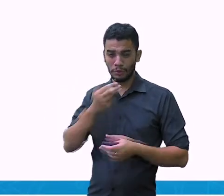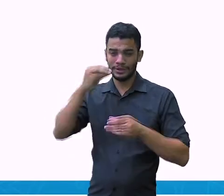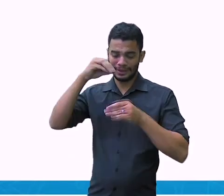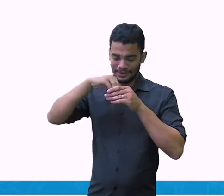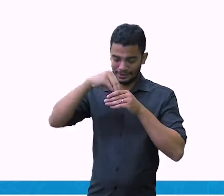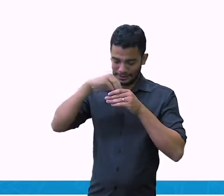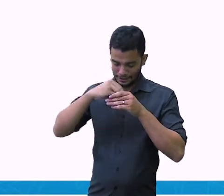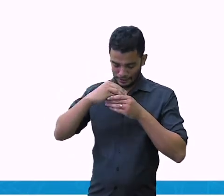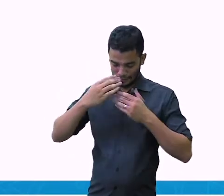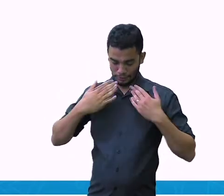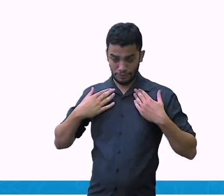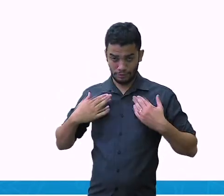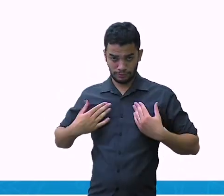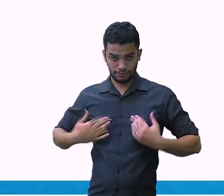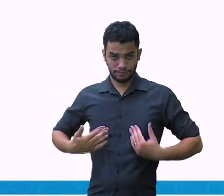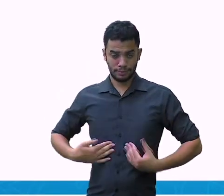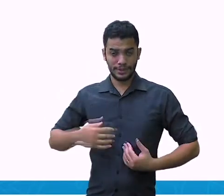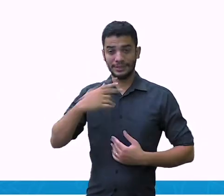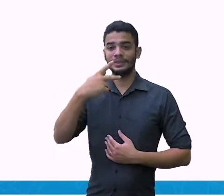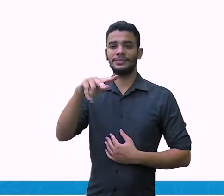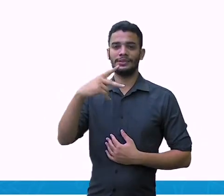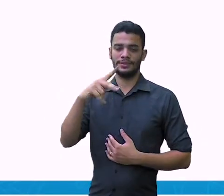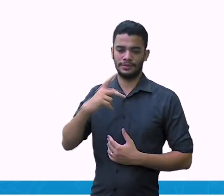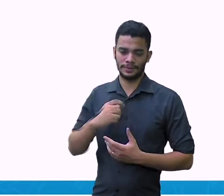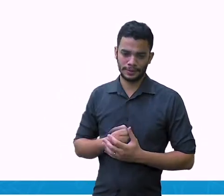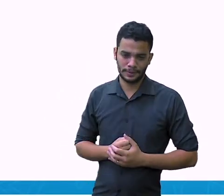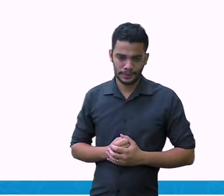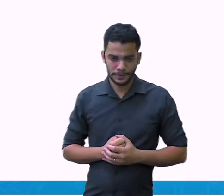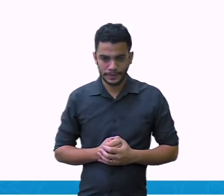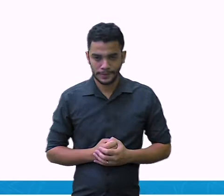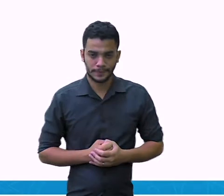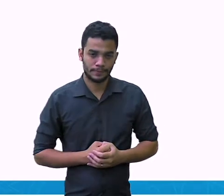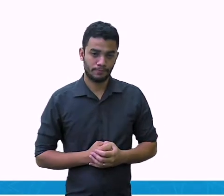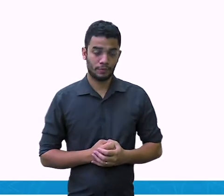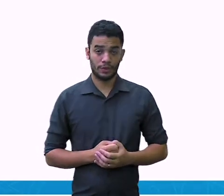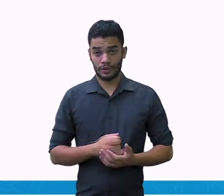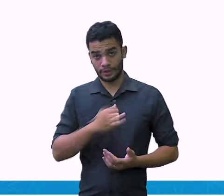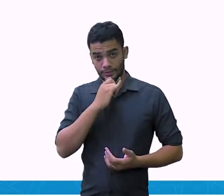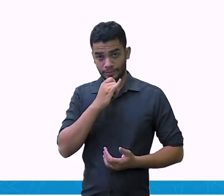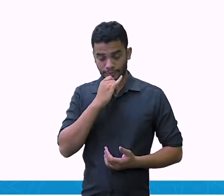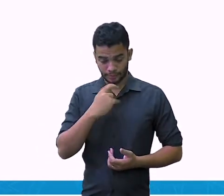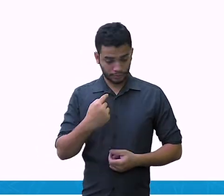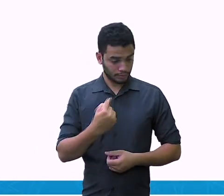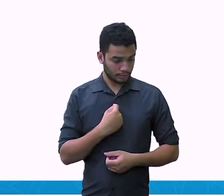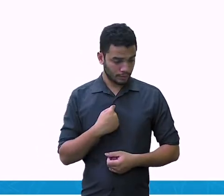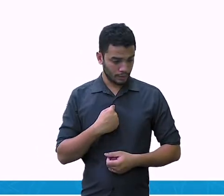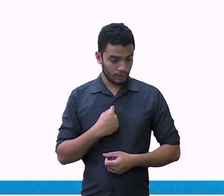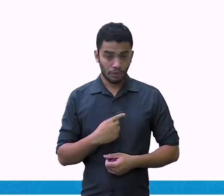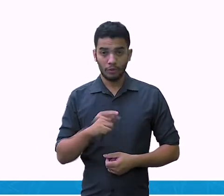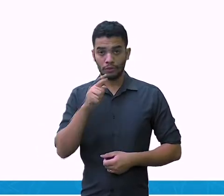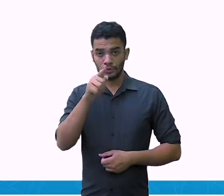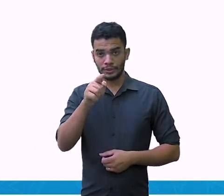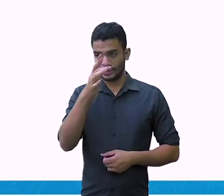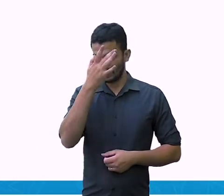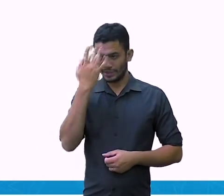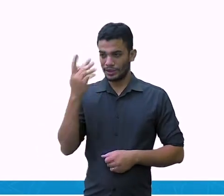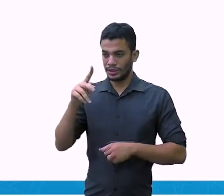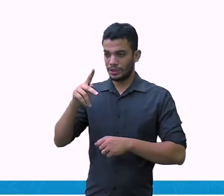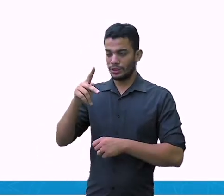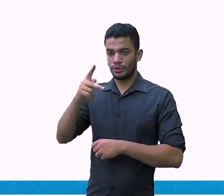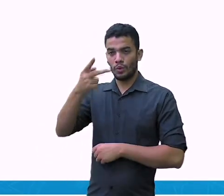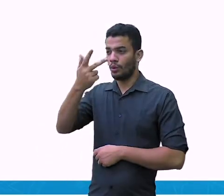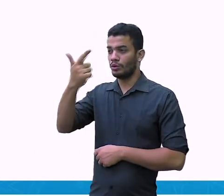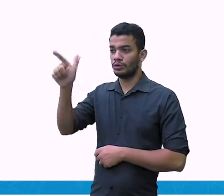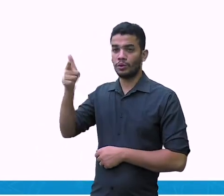Não. Você, eu, né? O corpo humano, ele é visível. Então, ele já é o